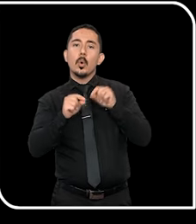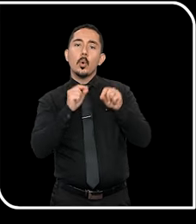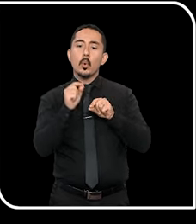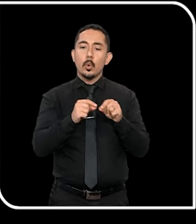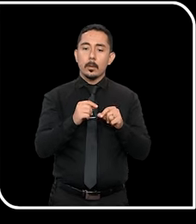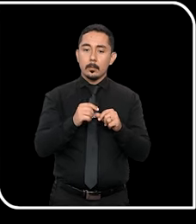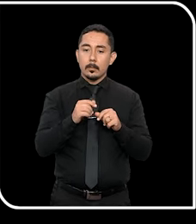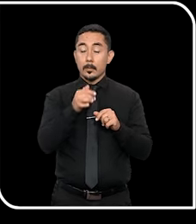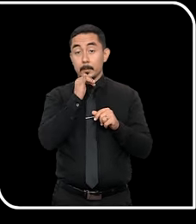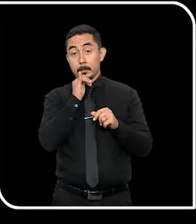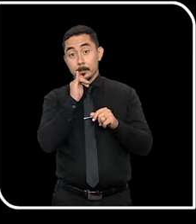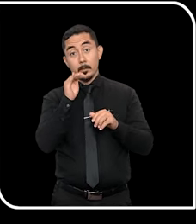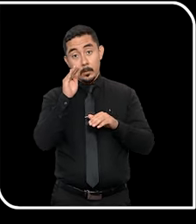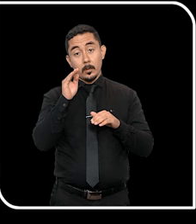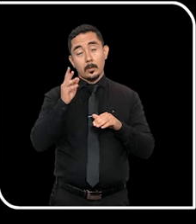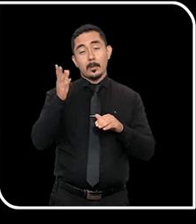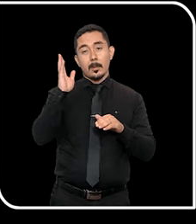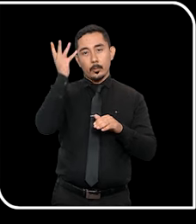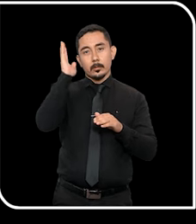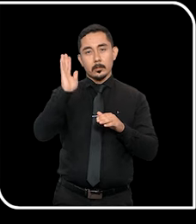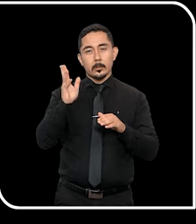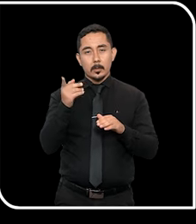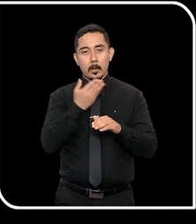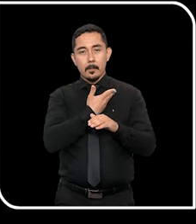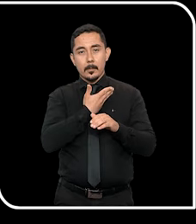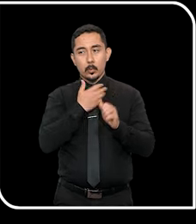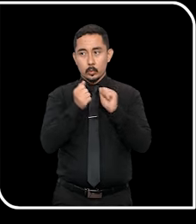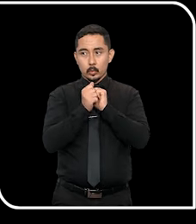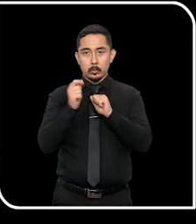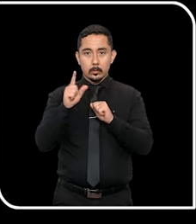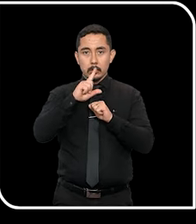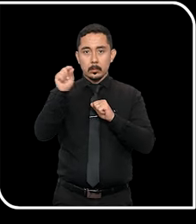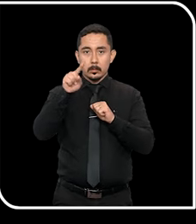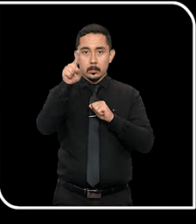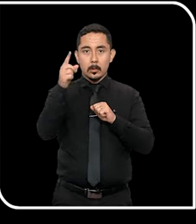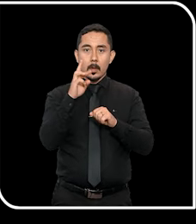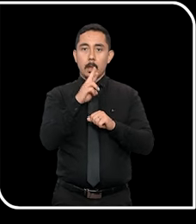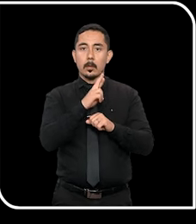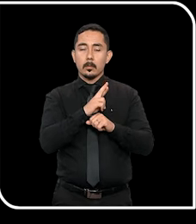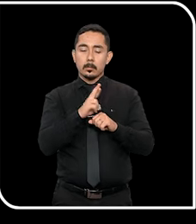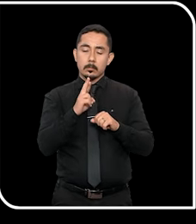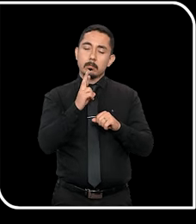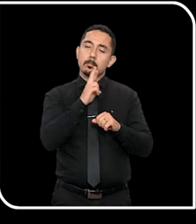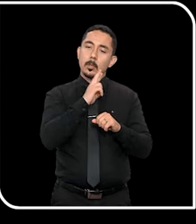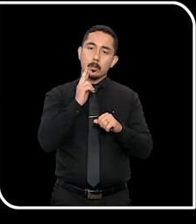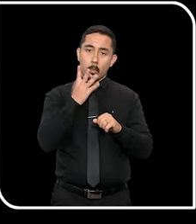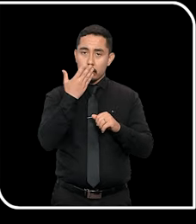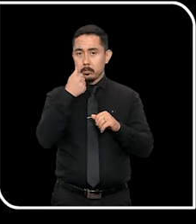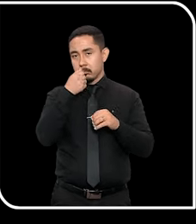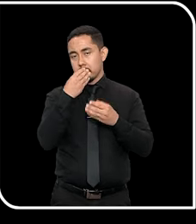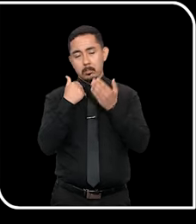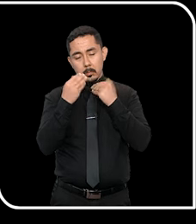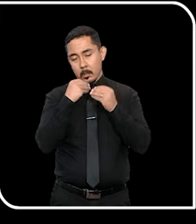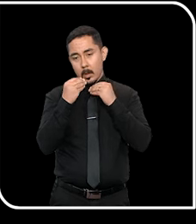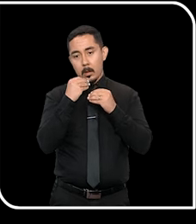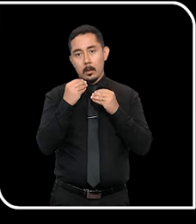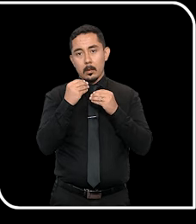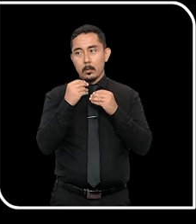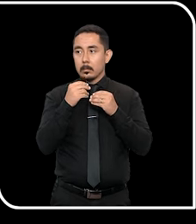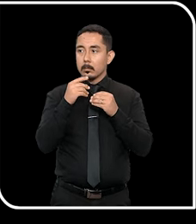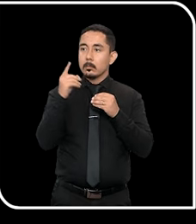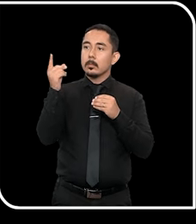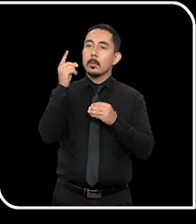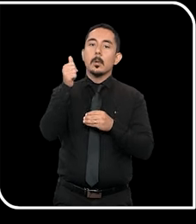porque muitas eu quando eu fui uma vez sair com esse amigo para ir num restaurante para ir num café a garçonete só se